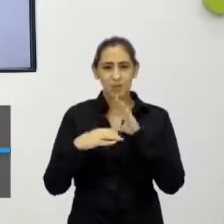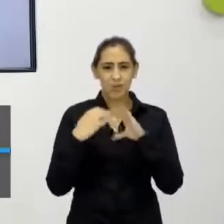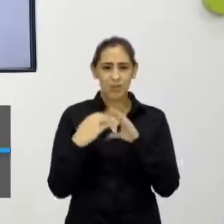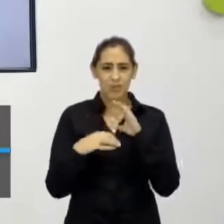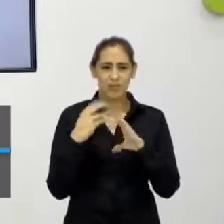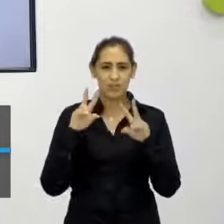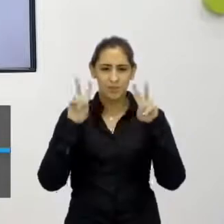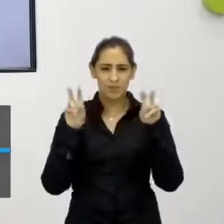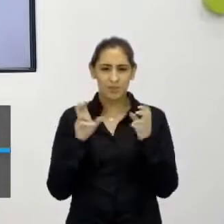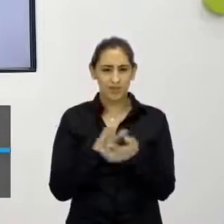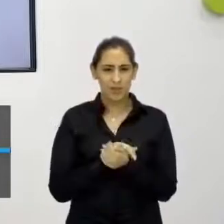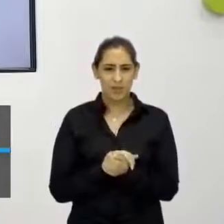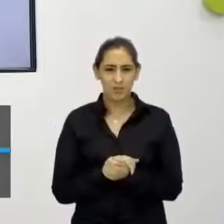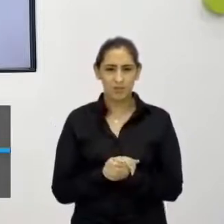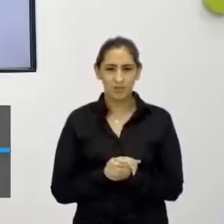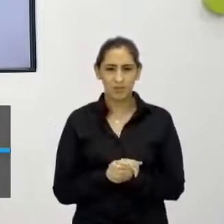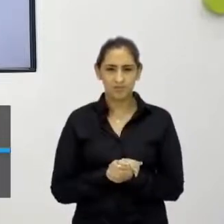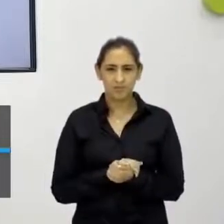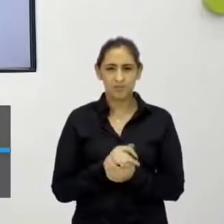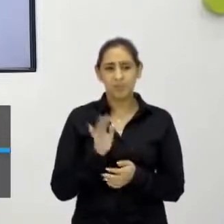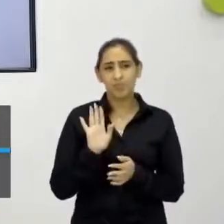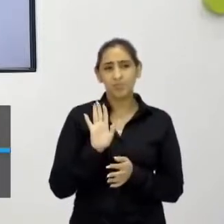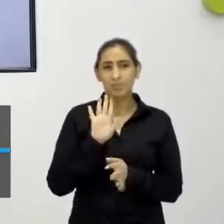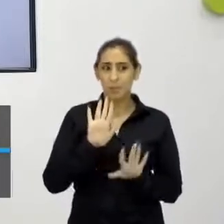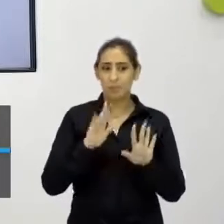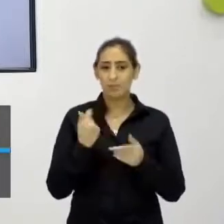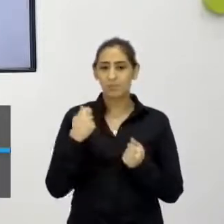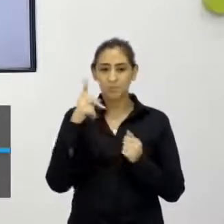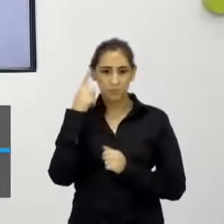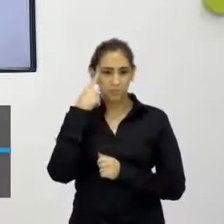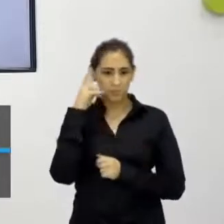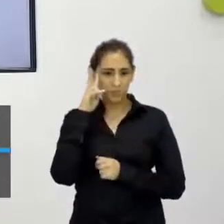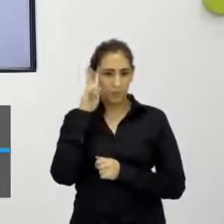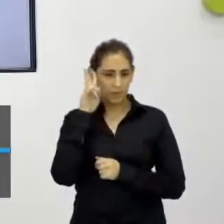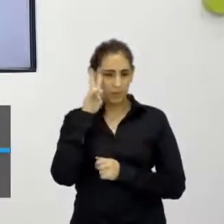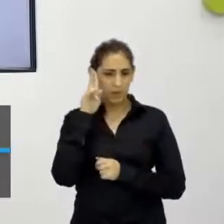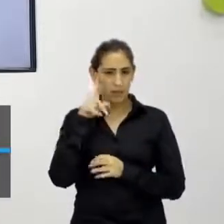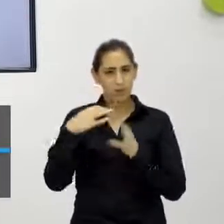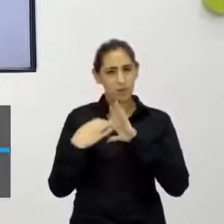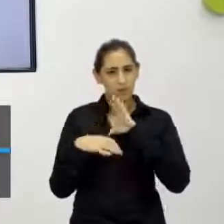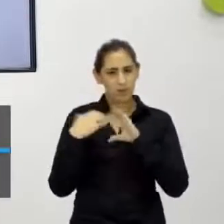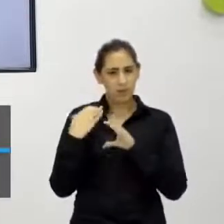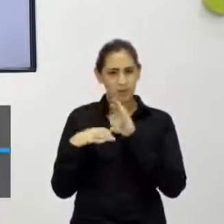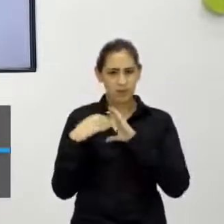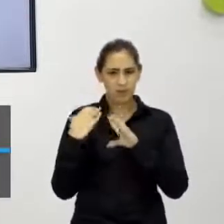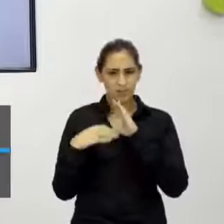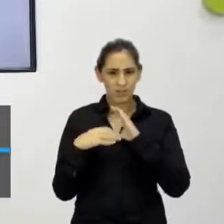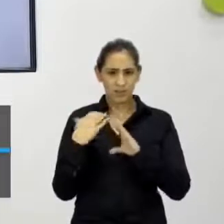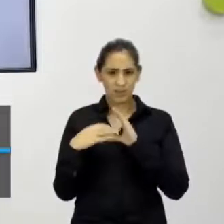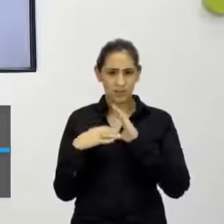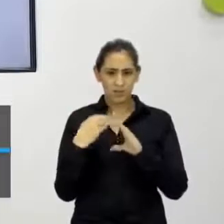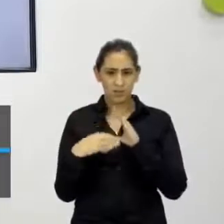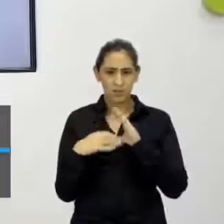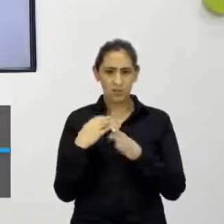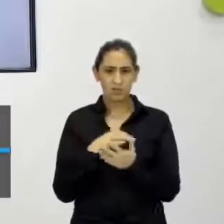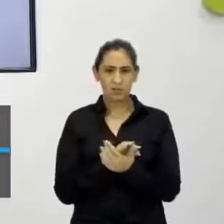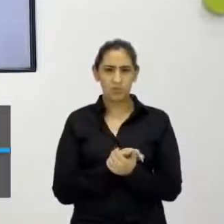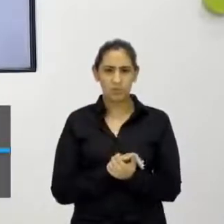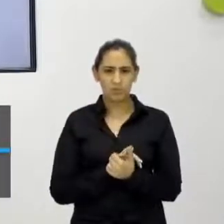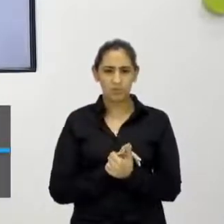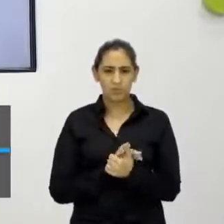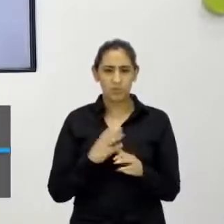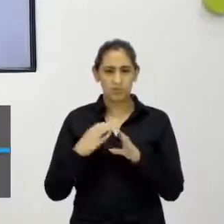social. Porém, temos que lembrar que a comunicação, ela sempre vai sofrer entraves, esses problemas, porque